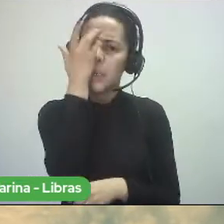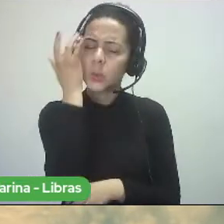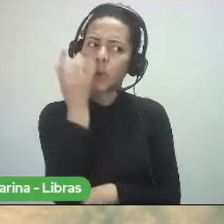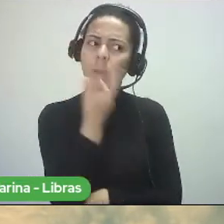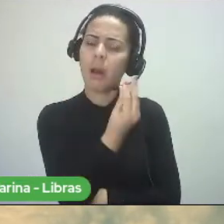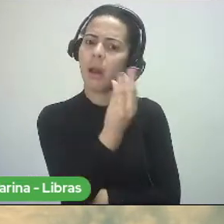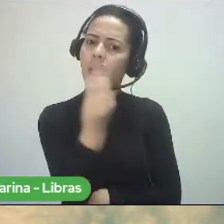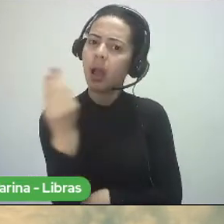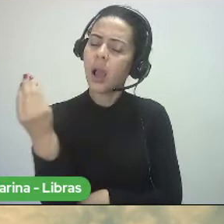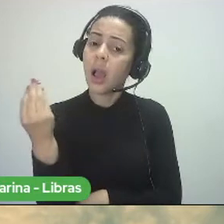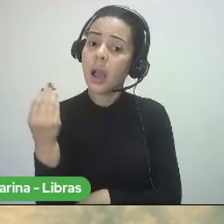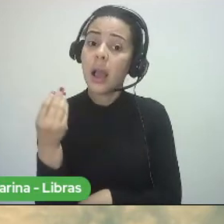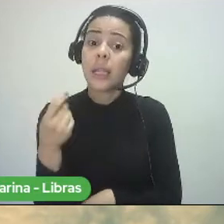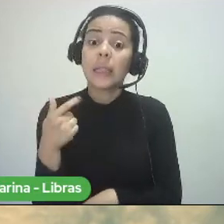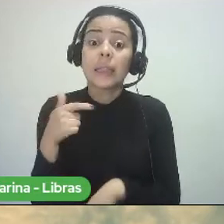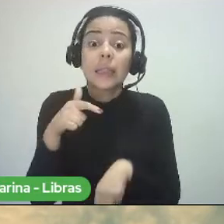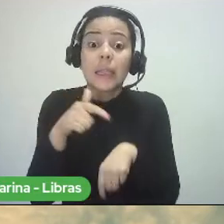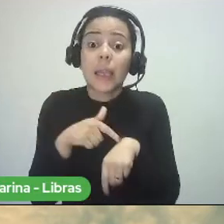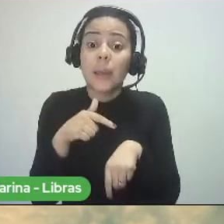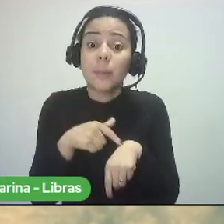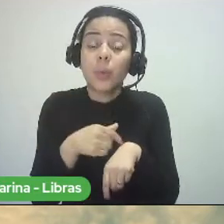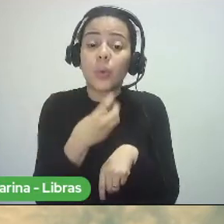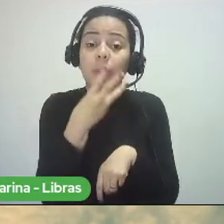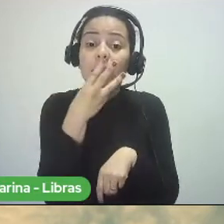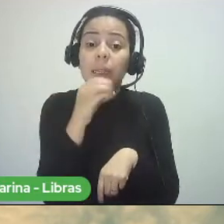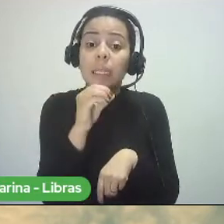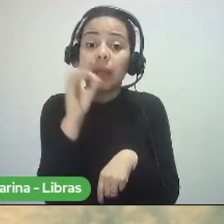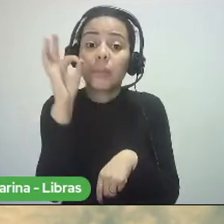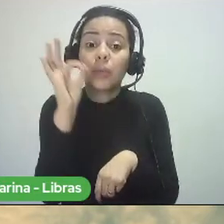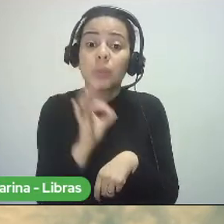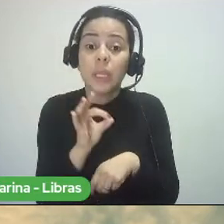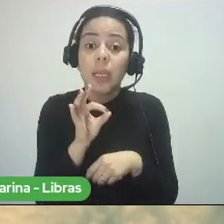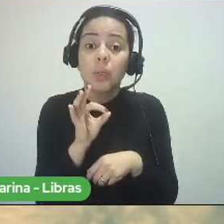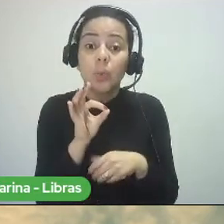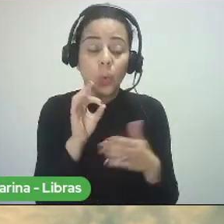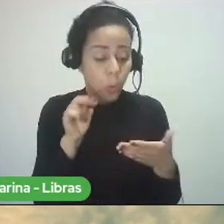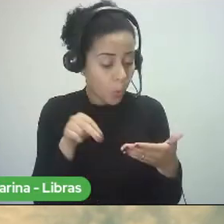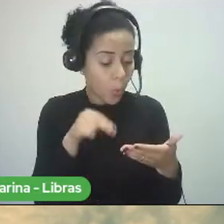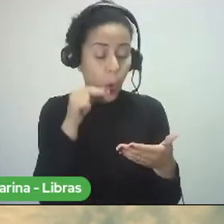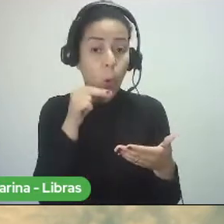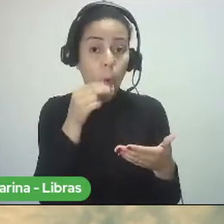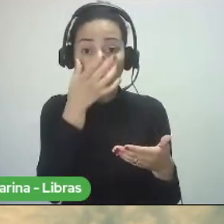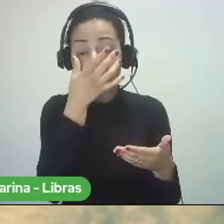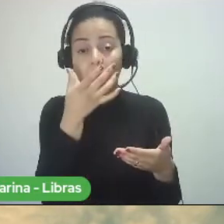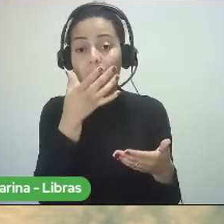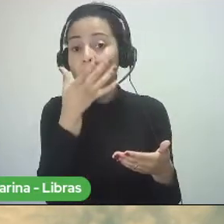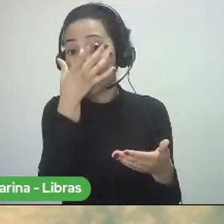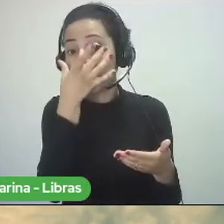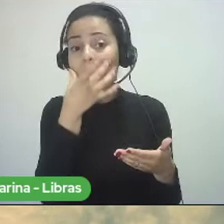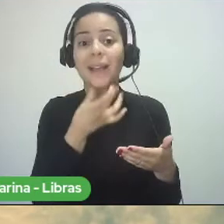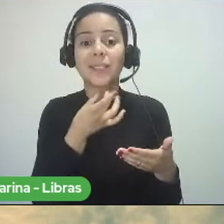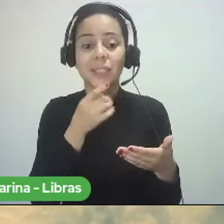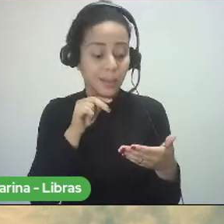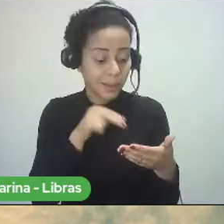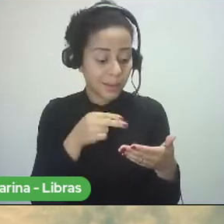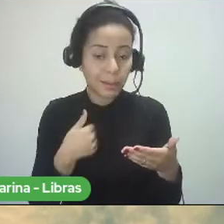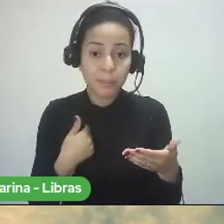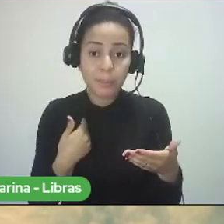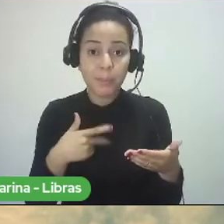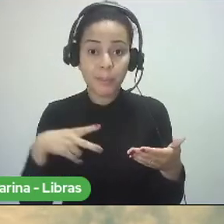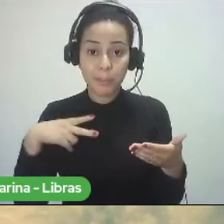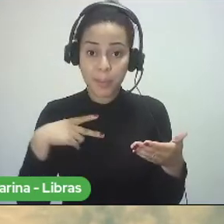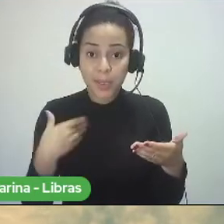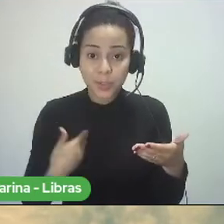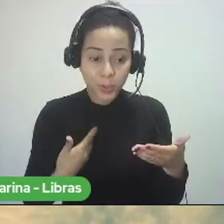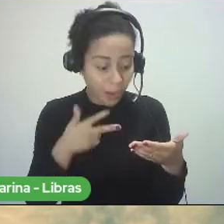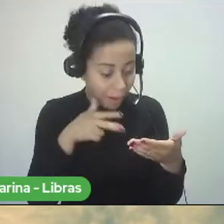até 30% do tempo delas olhando para a própria imagem, né? Então, uma das dicas